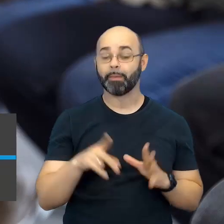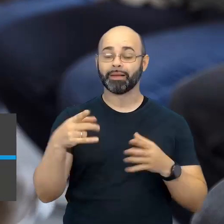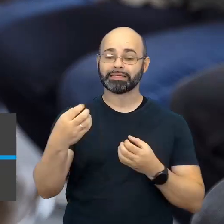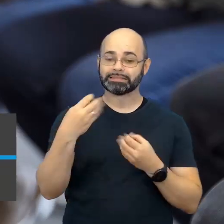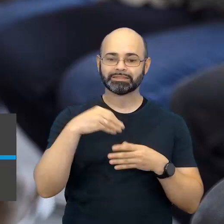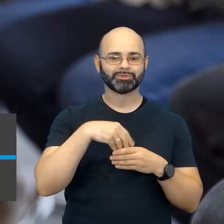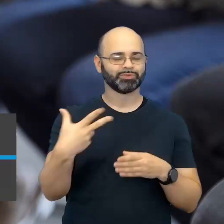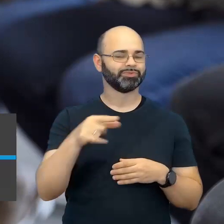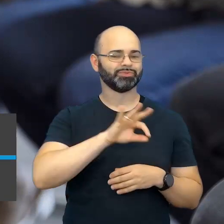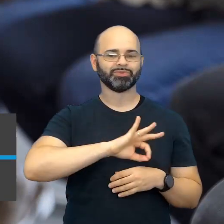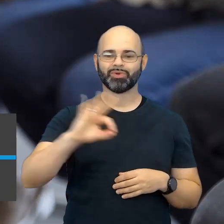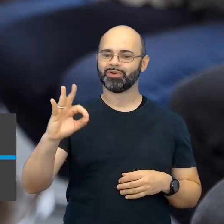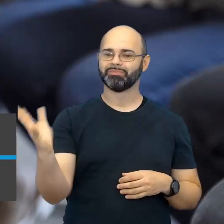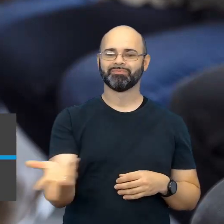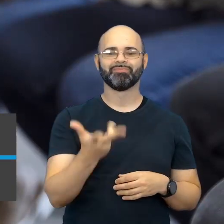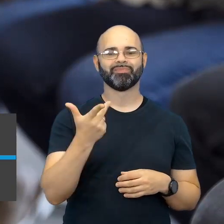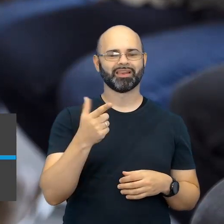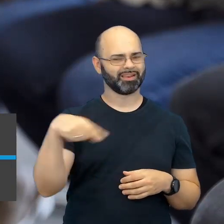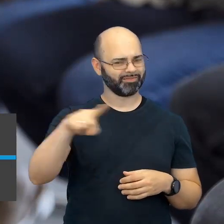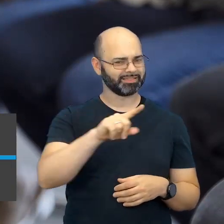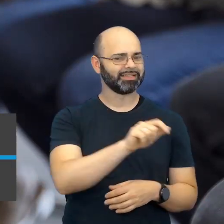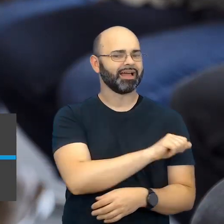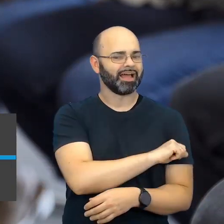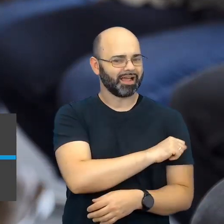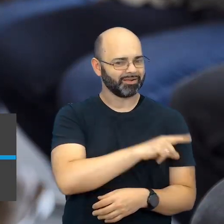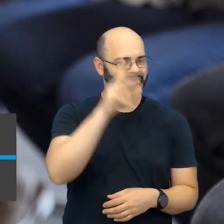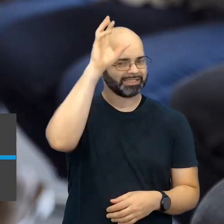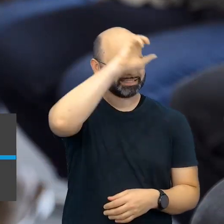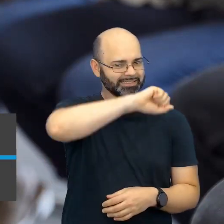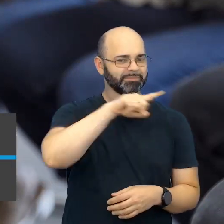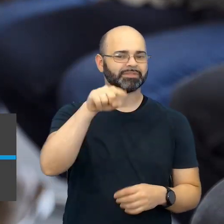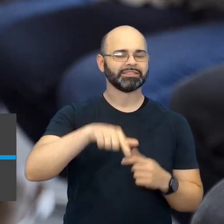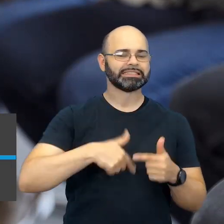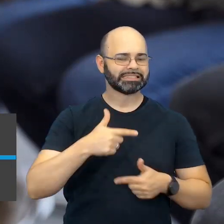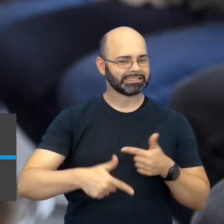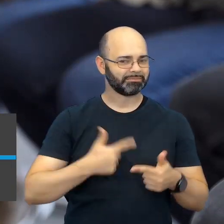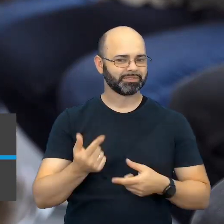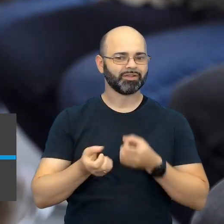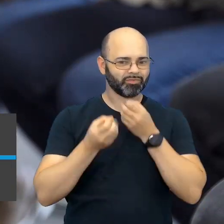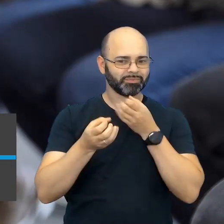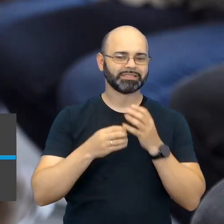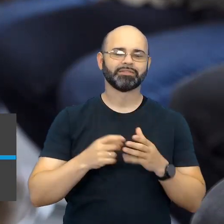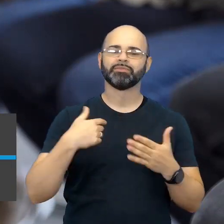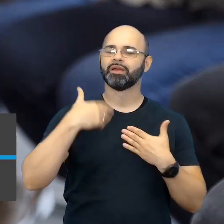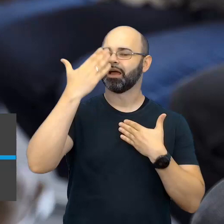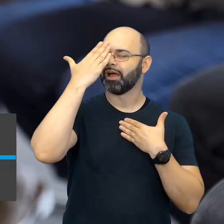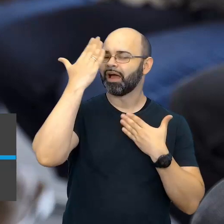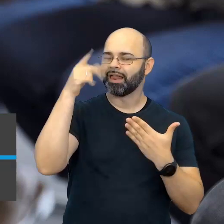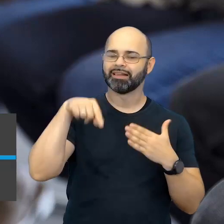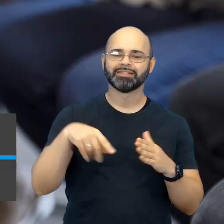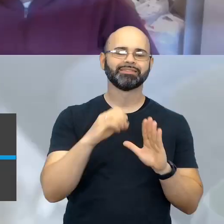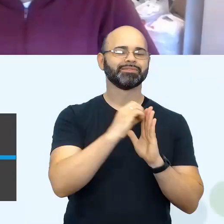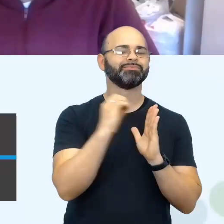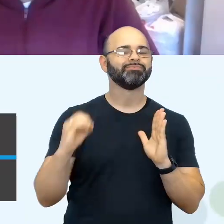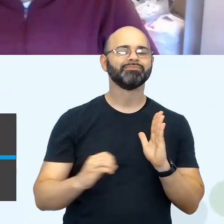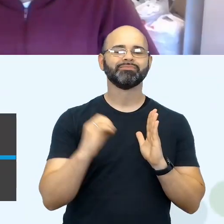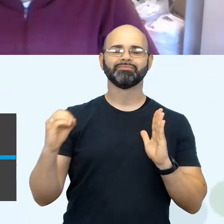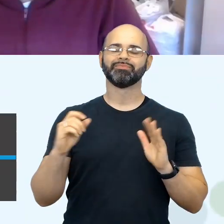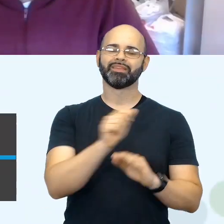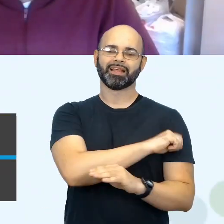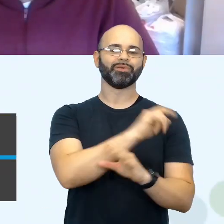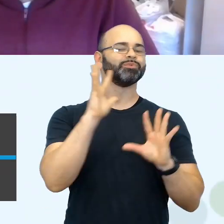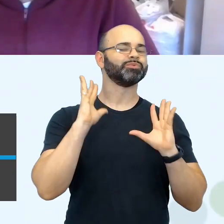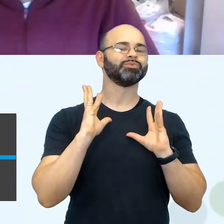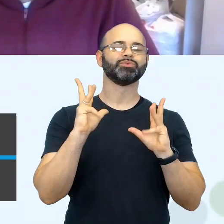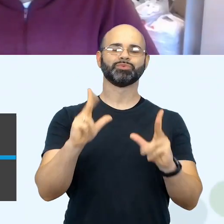conteúdo está excelente, os estudantes vão ter muito subsídio aí para poder fazer o trabalho deles. E eu quero agradecer aqui em nome do Centro de Mídias, em nome de todos os estudantes do Estado de São